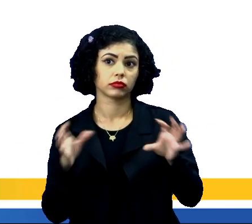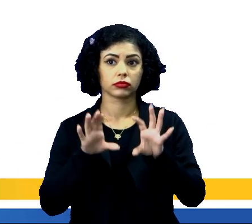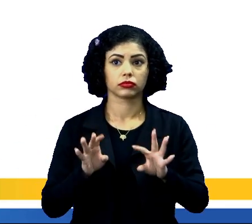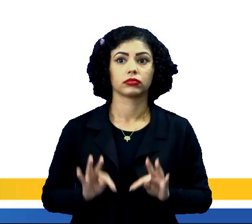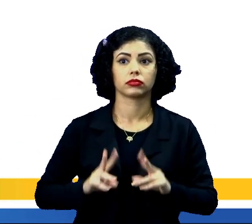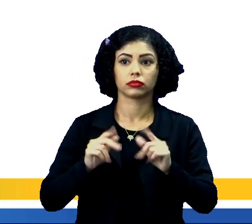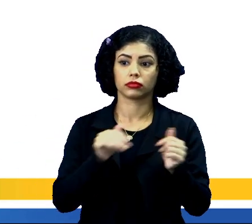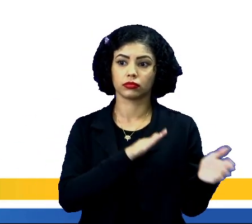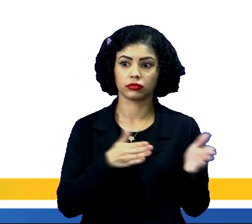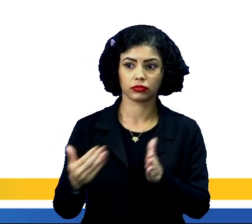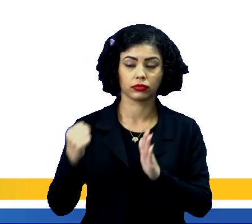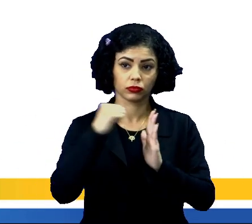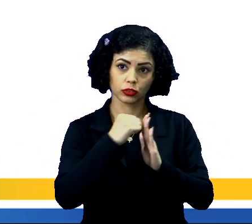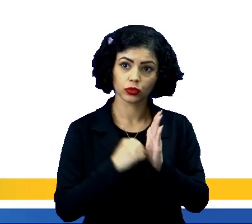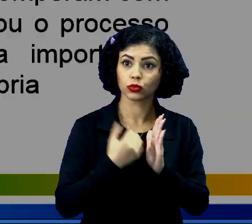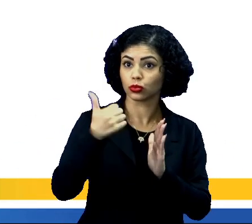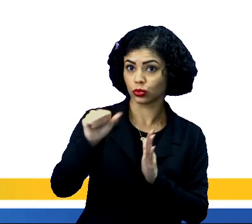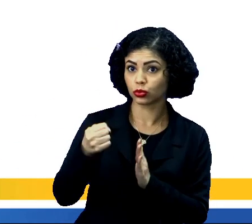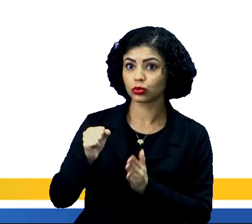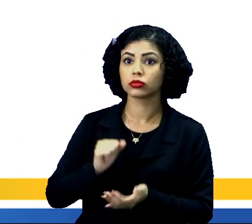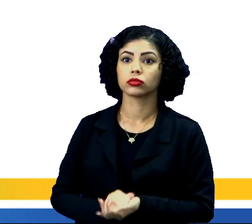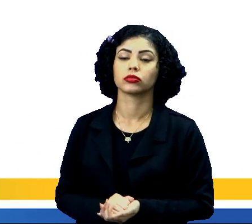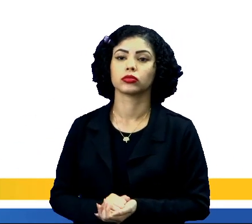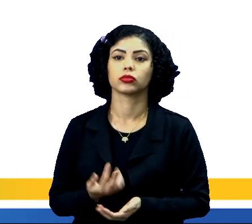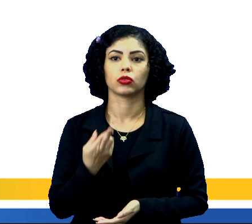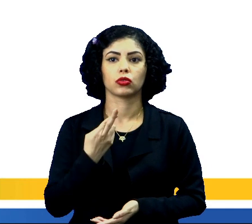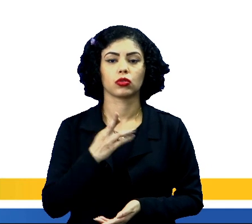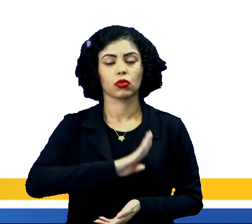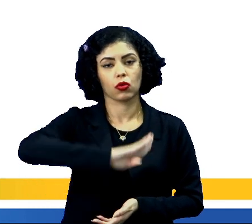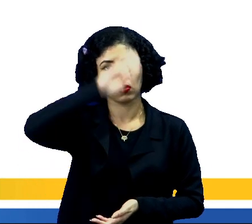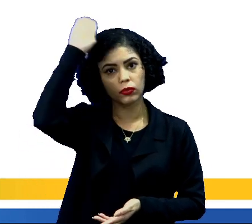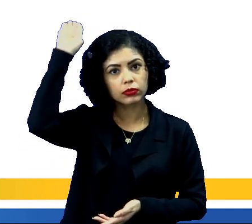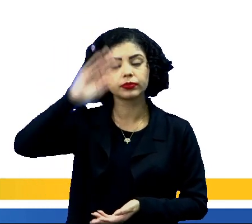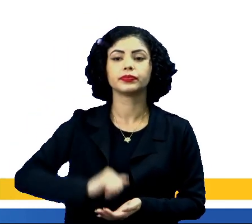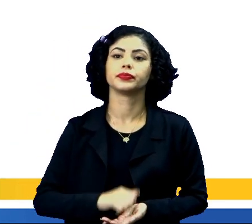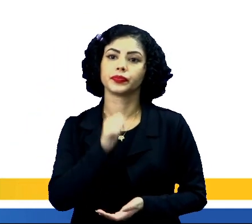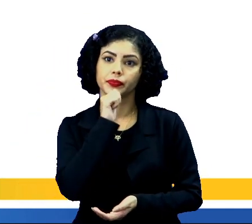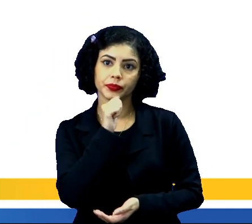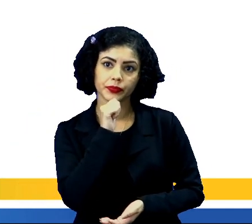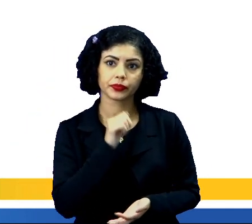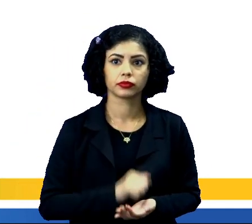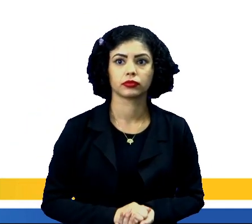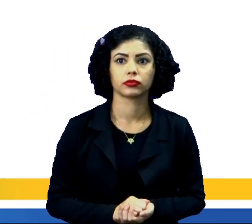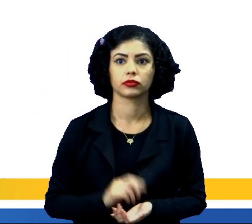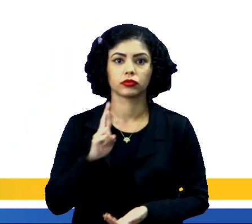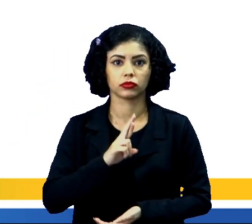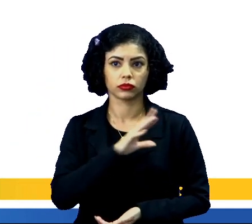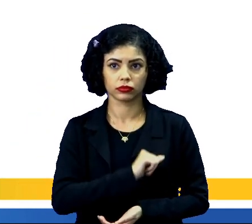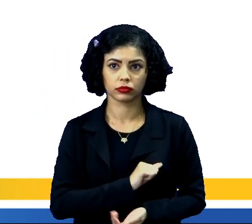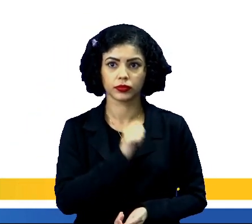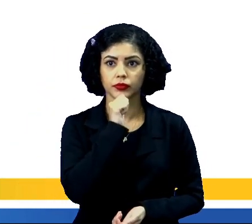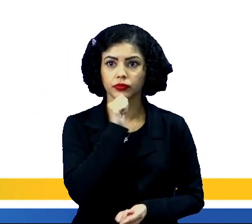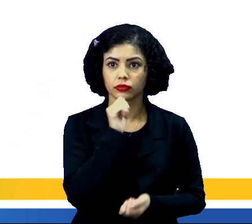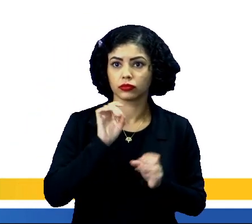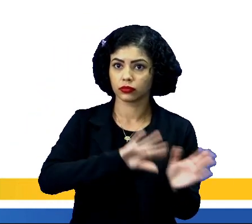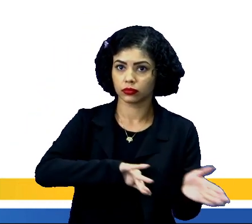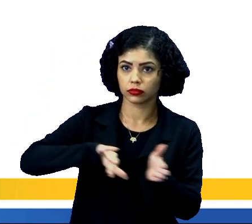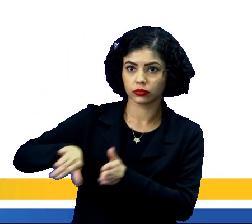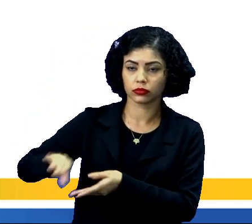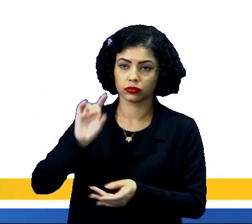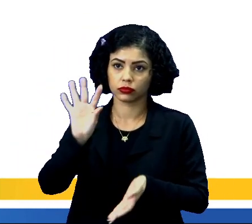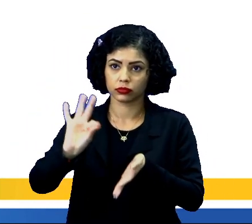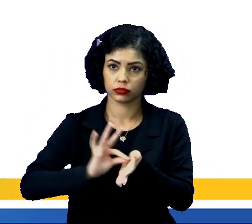Contudo, aí somente a partir do século XVIII, com o romantismo, é que esse esboço deixou de ser apenas instrumento de estudo